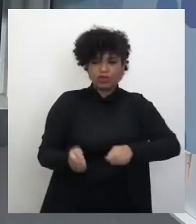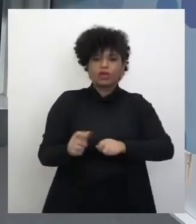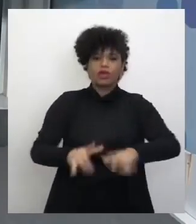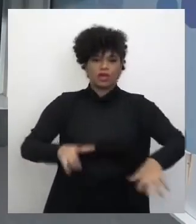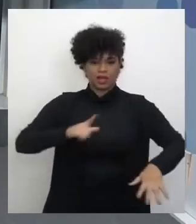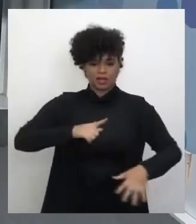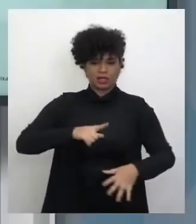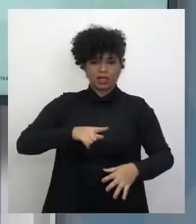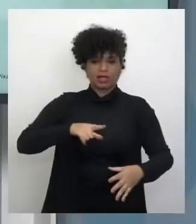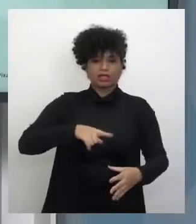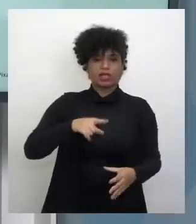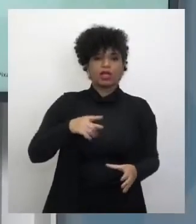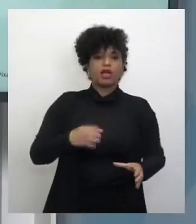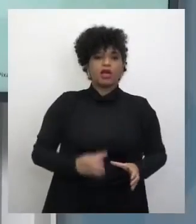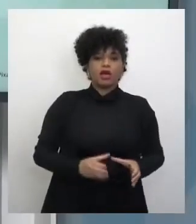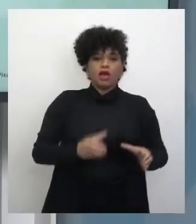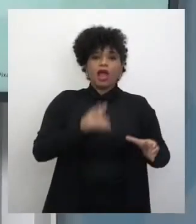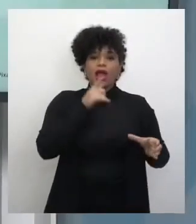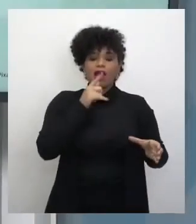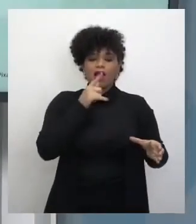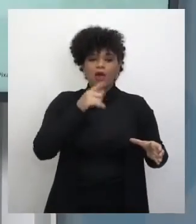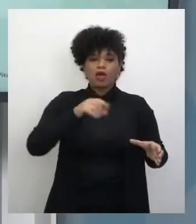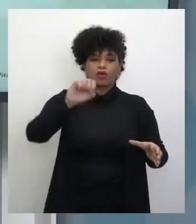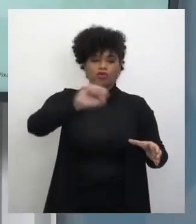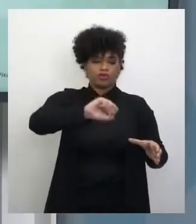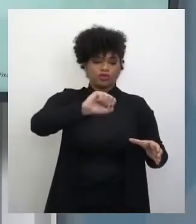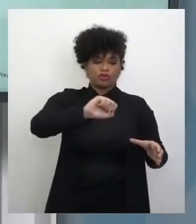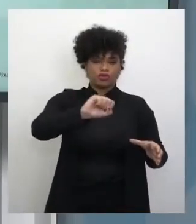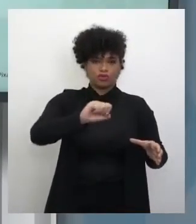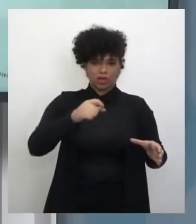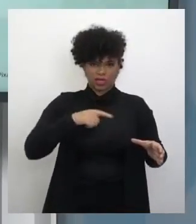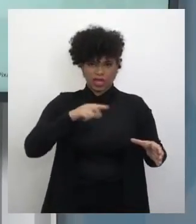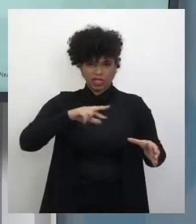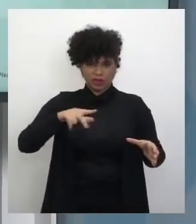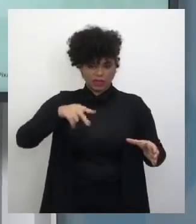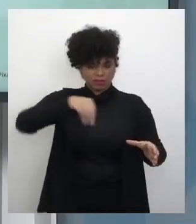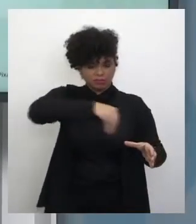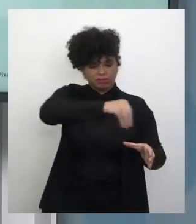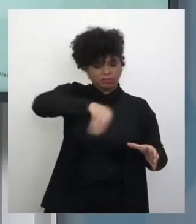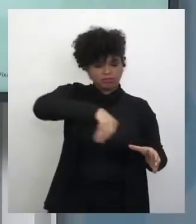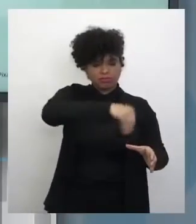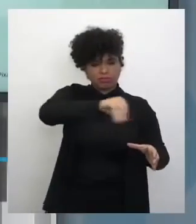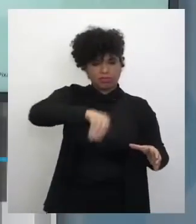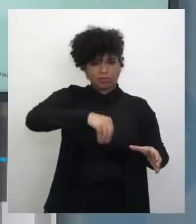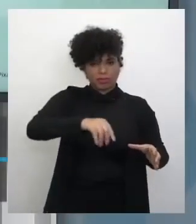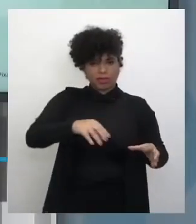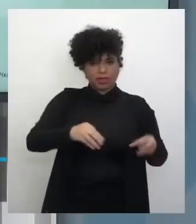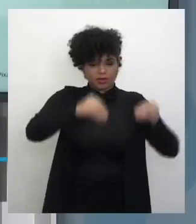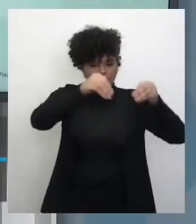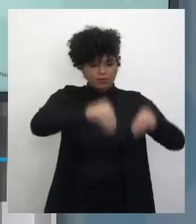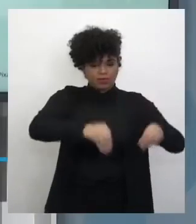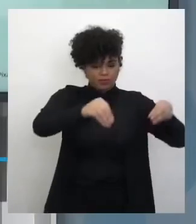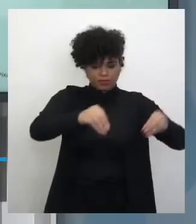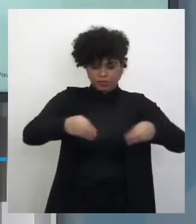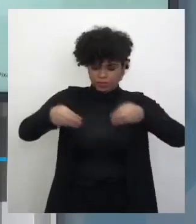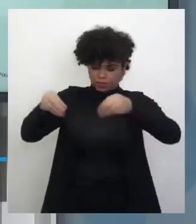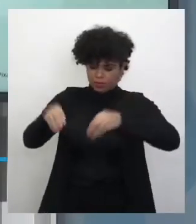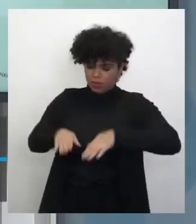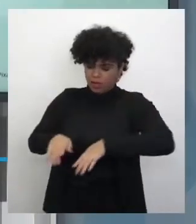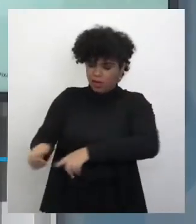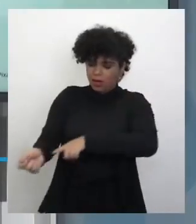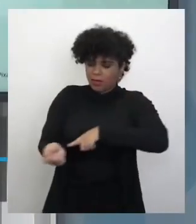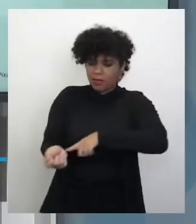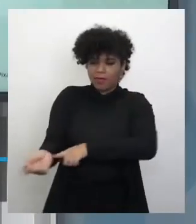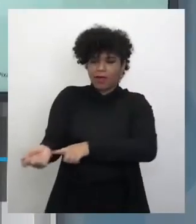dissolver, diluir, né, no caso, os produtos de limpeza. Então a química ela está presente no seu dia a dia